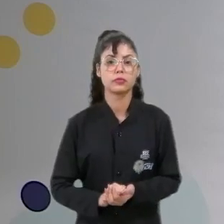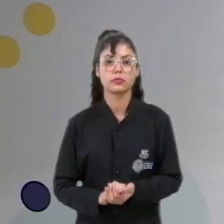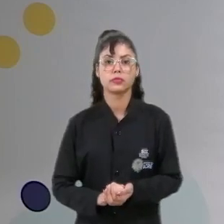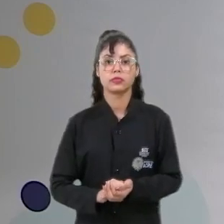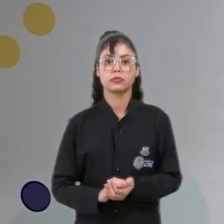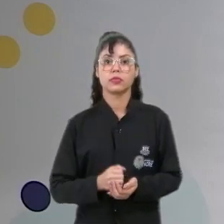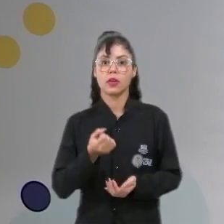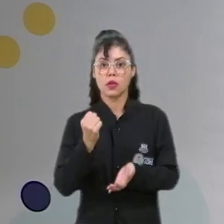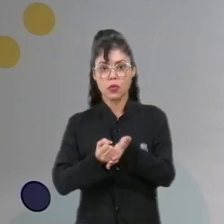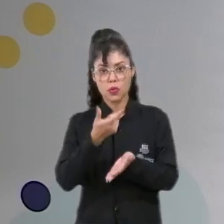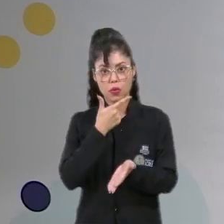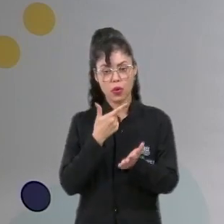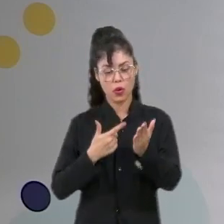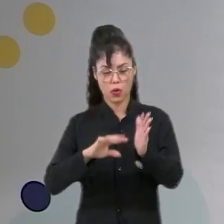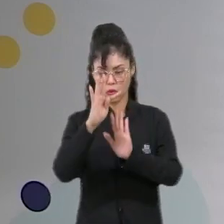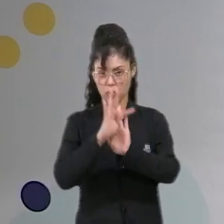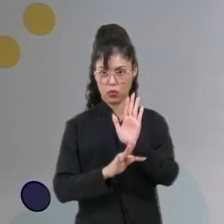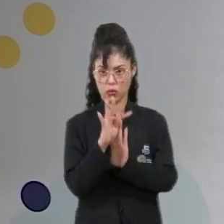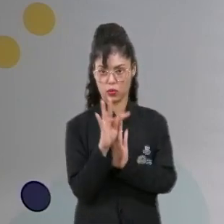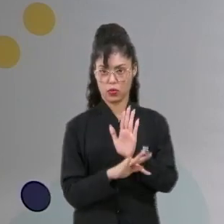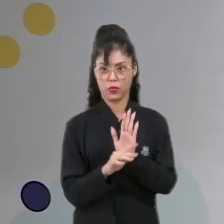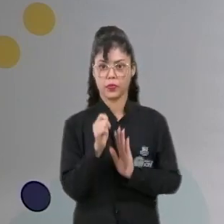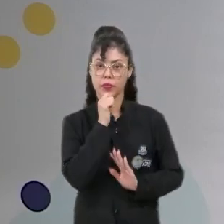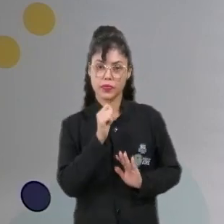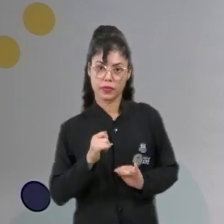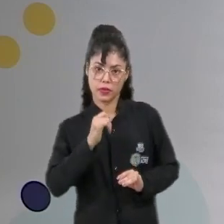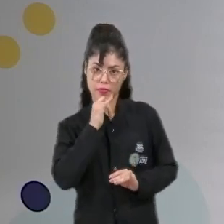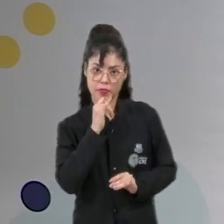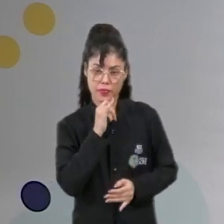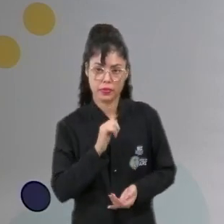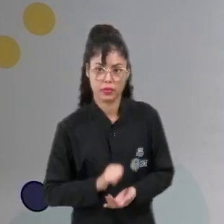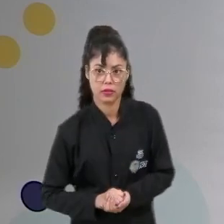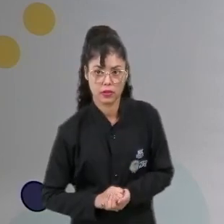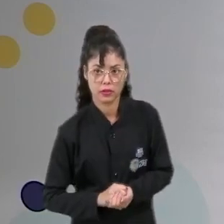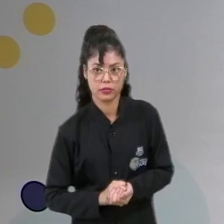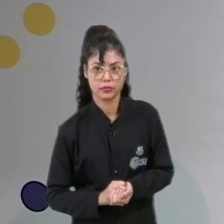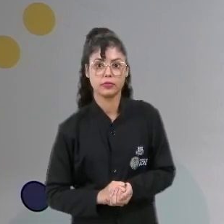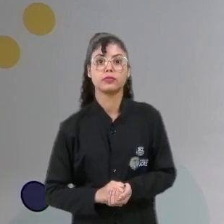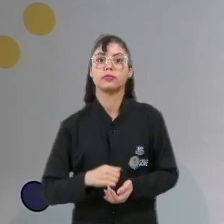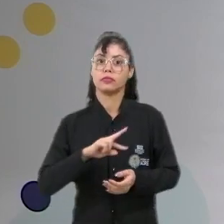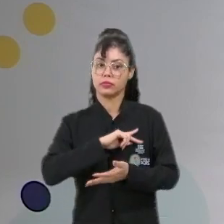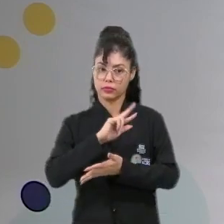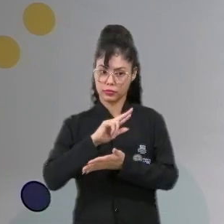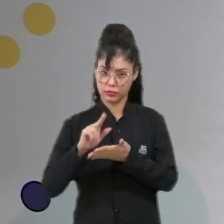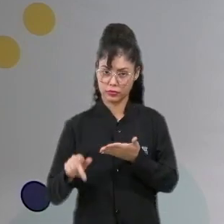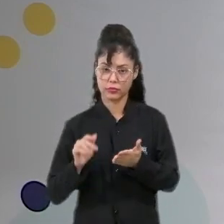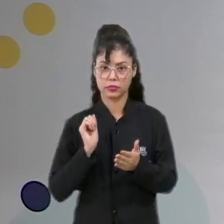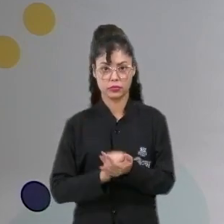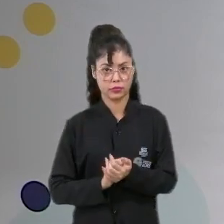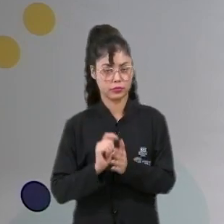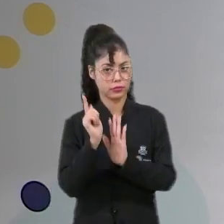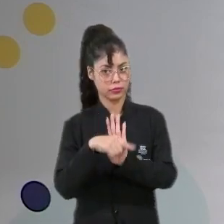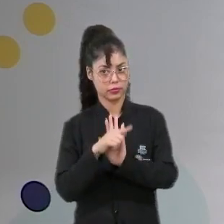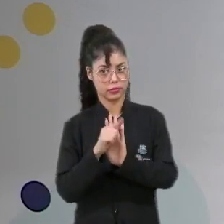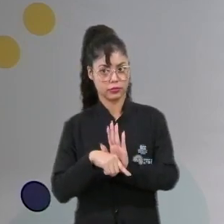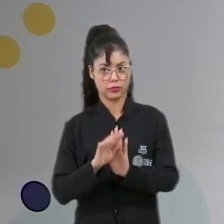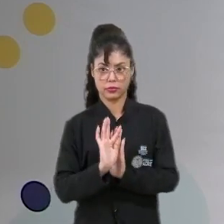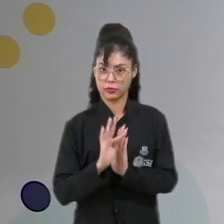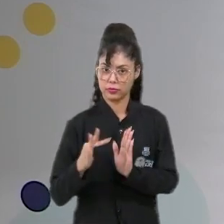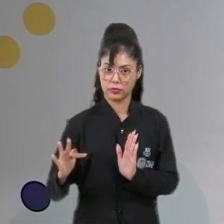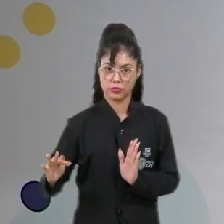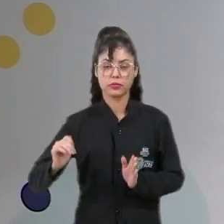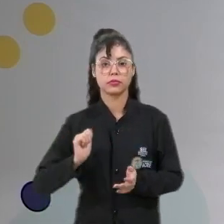de remédio, quando eu falo adesivo, por exemplo, rótulo, são gêneros que têm uma